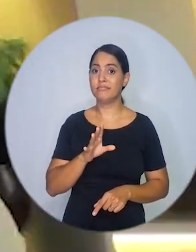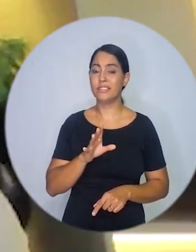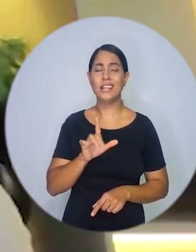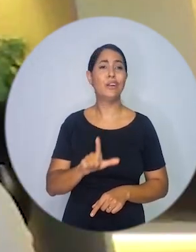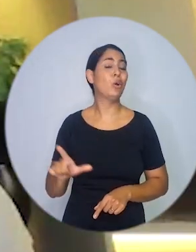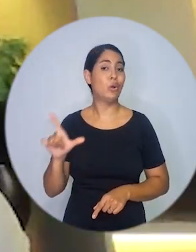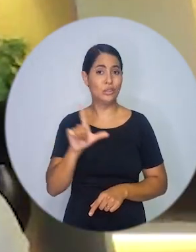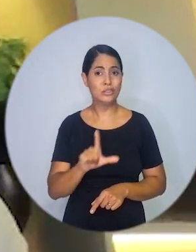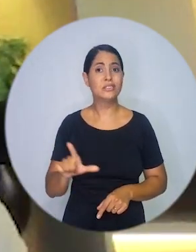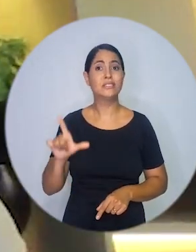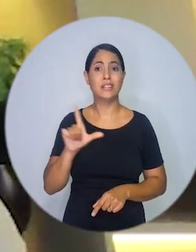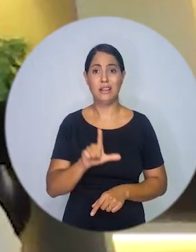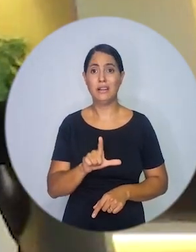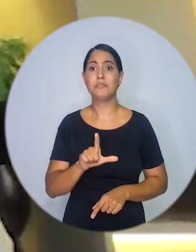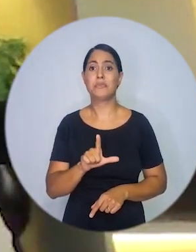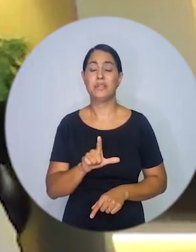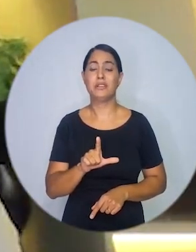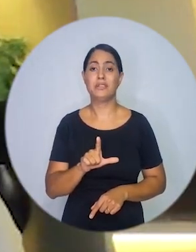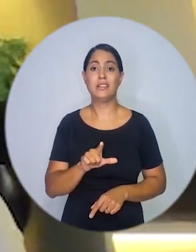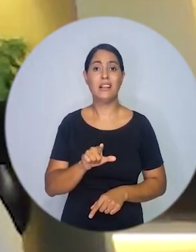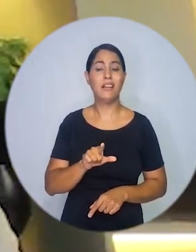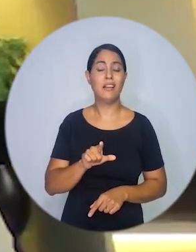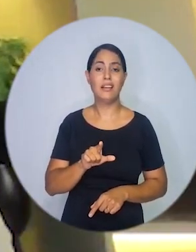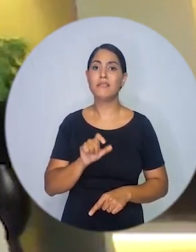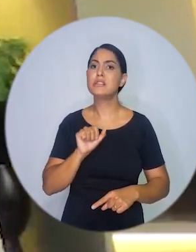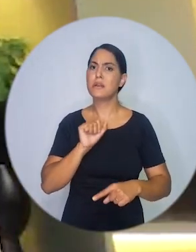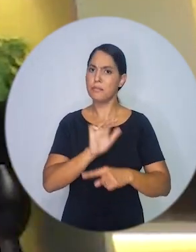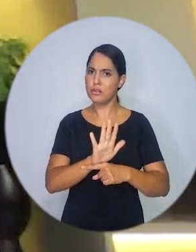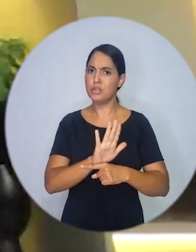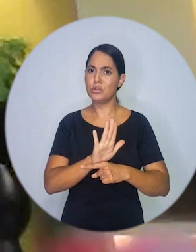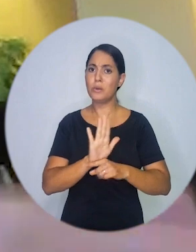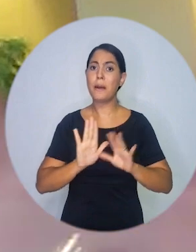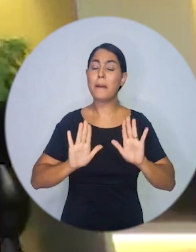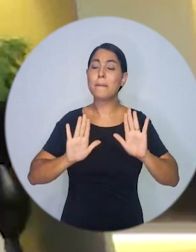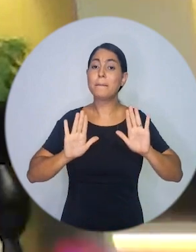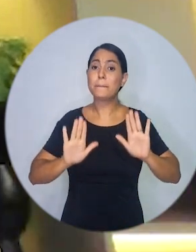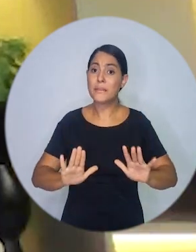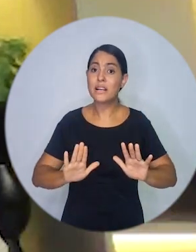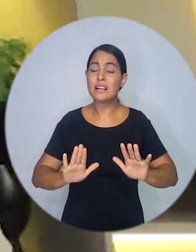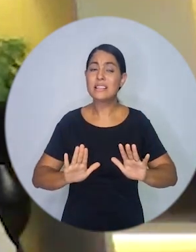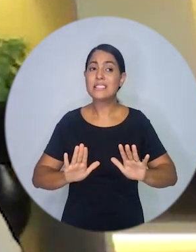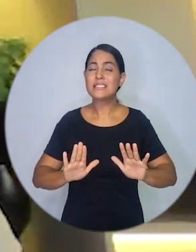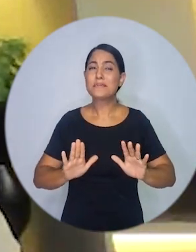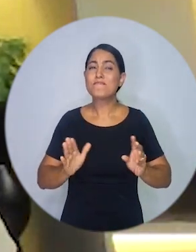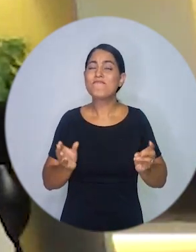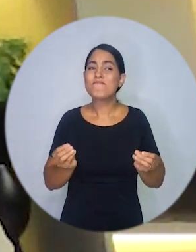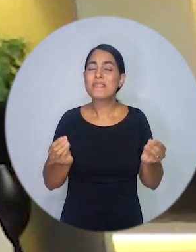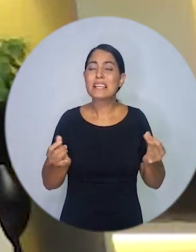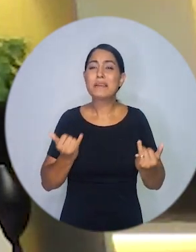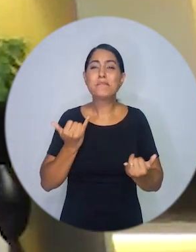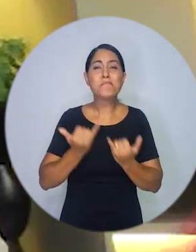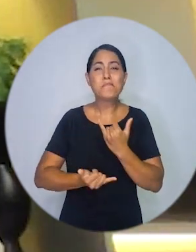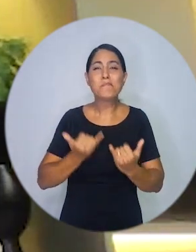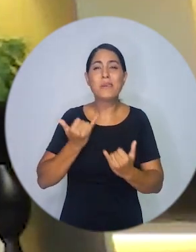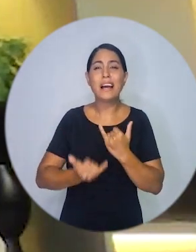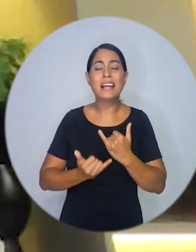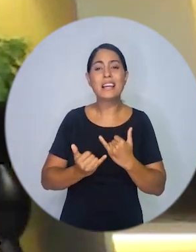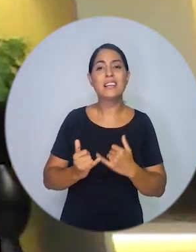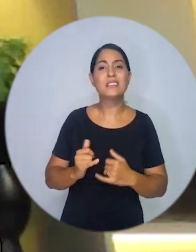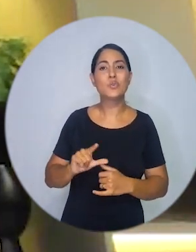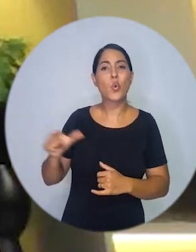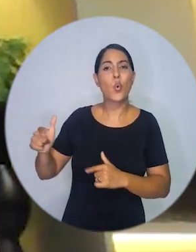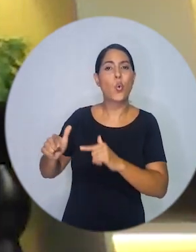vai ser, logicamente, impedido de fazer daqui para frente, mas estava, de alguma forma, levando